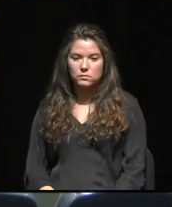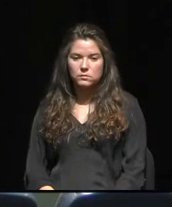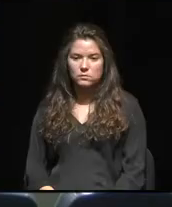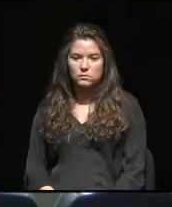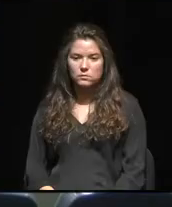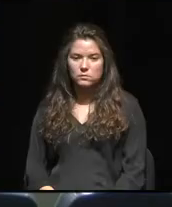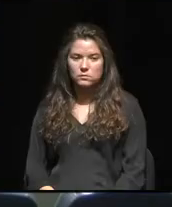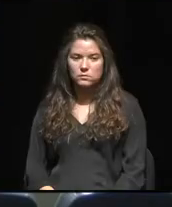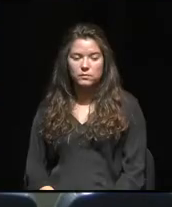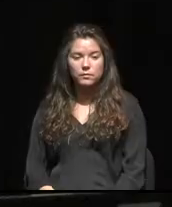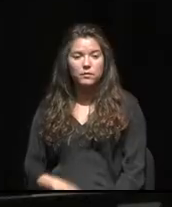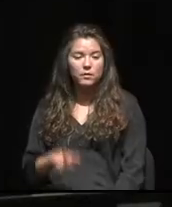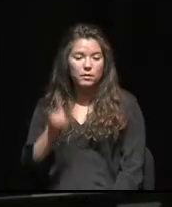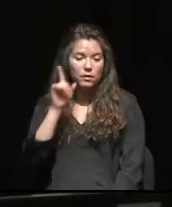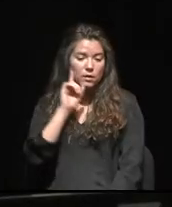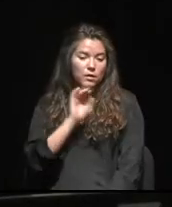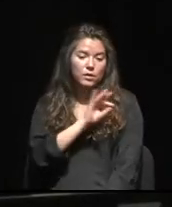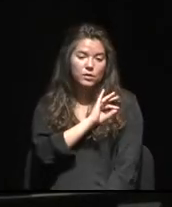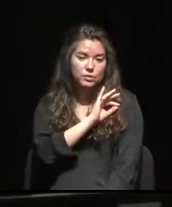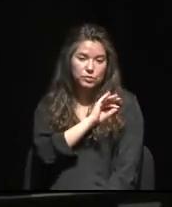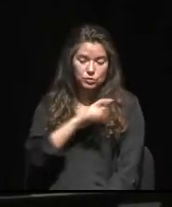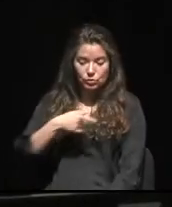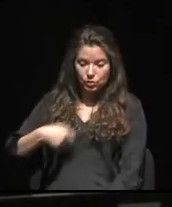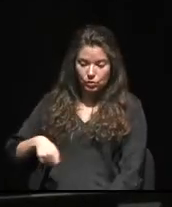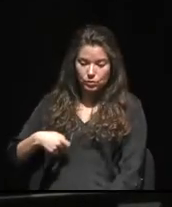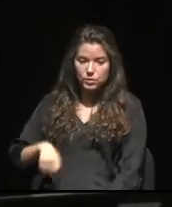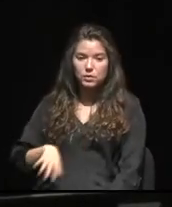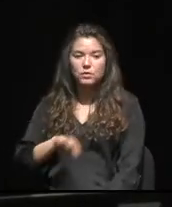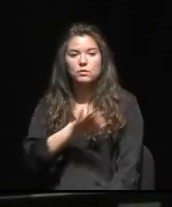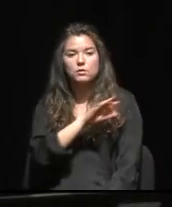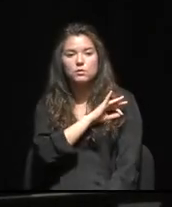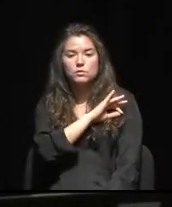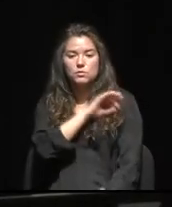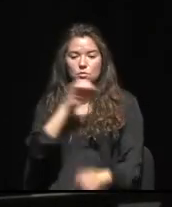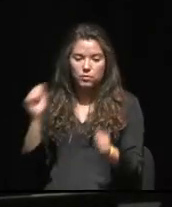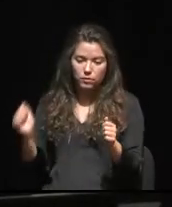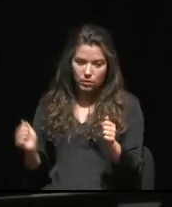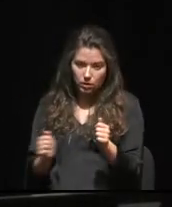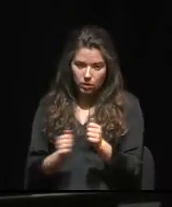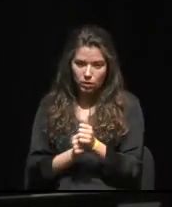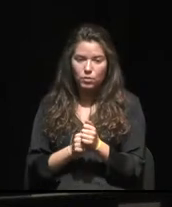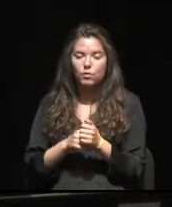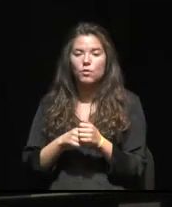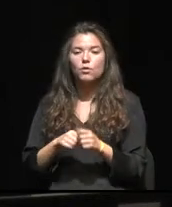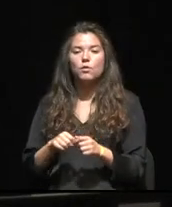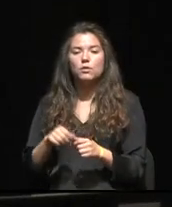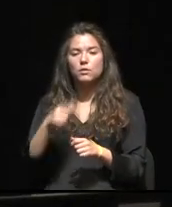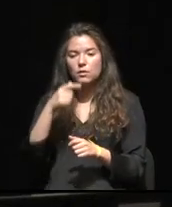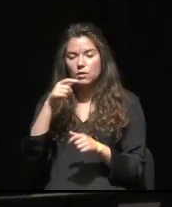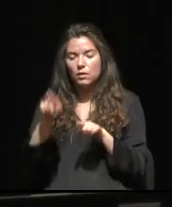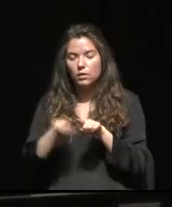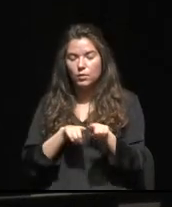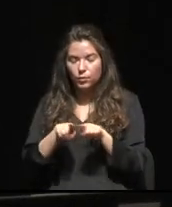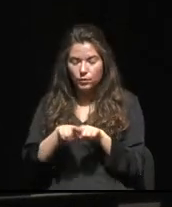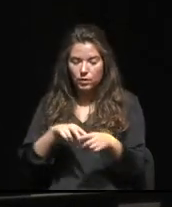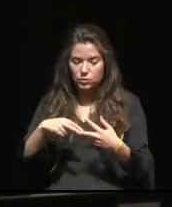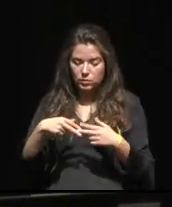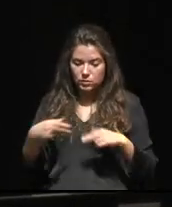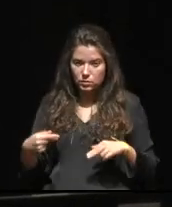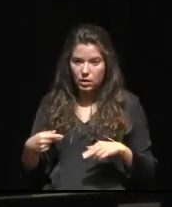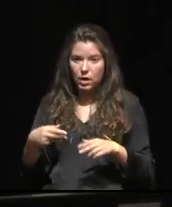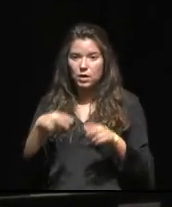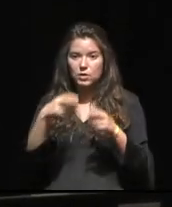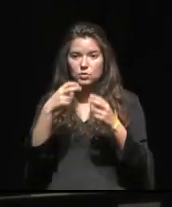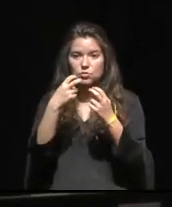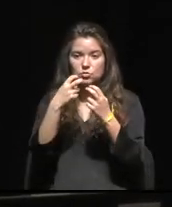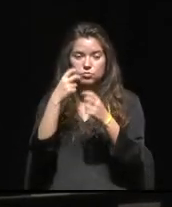Liberal senhora Presidente senhor Vereador senhores deputados municipais caro público Boa noite a todos sobre os